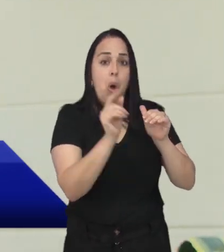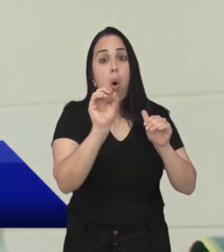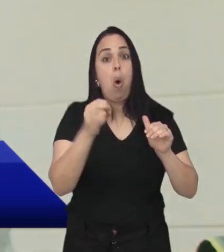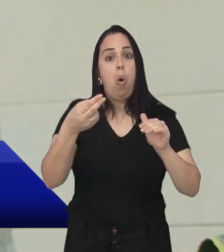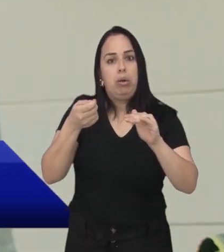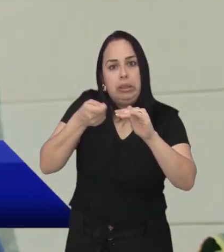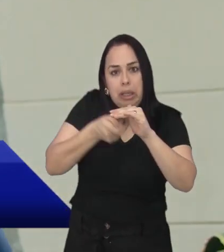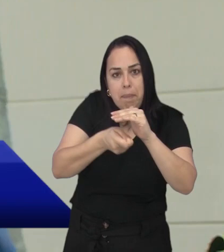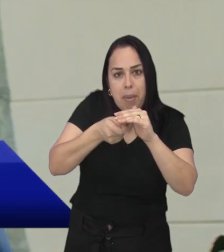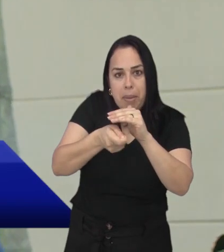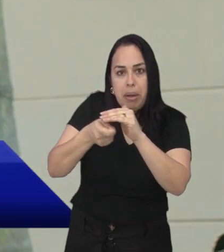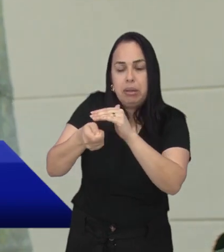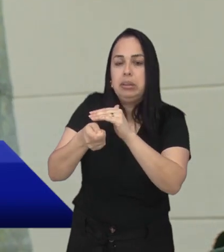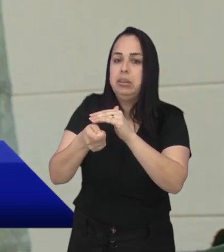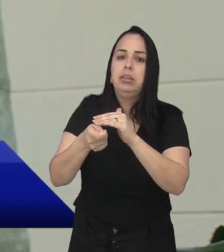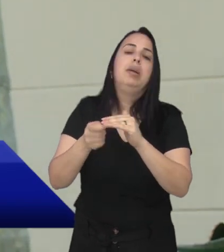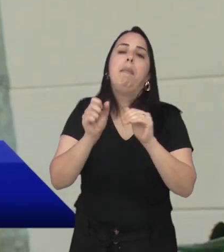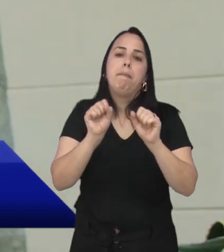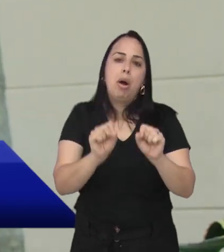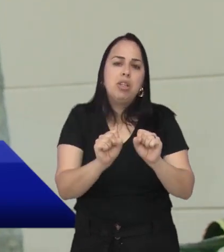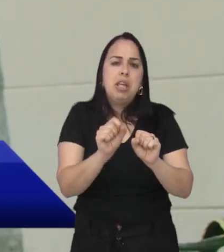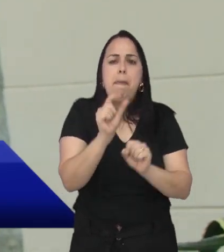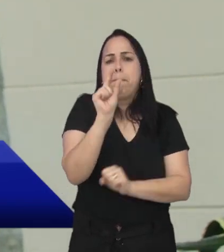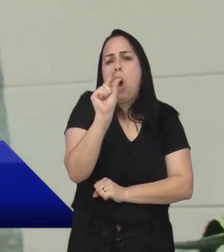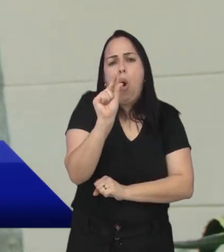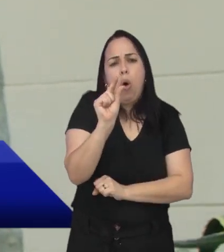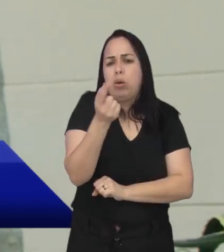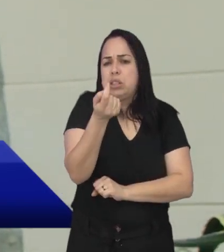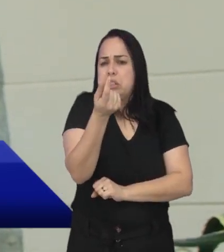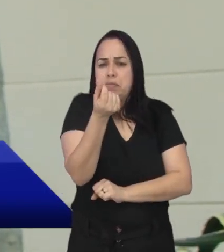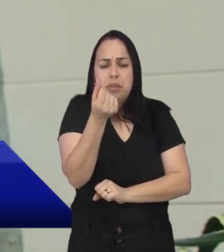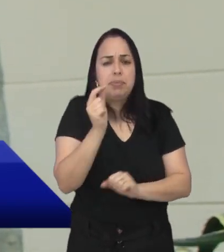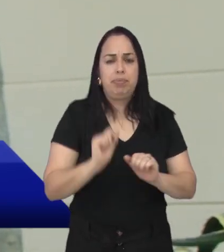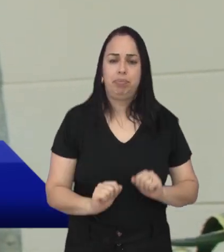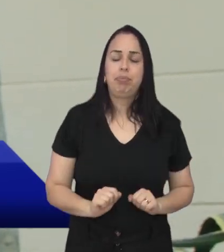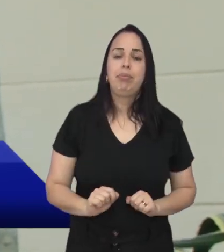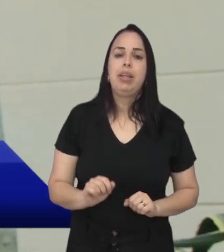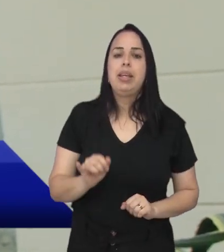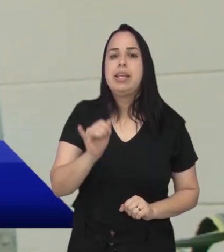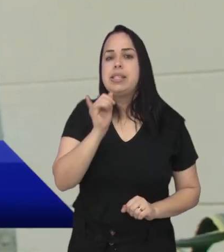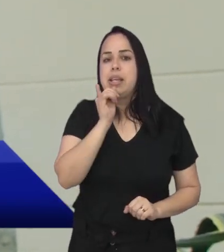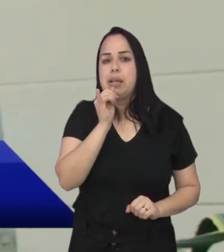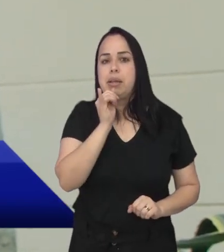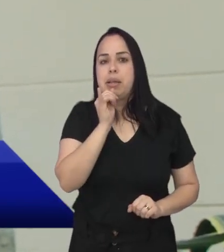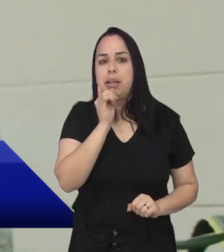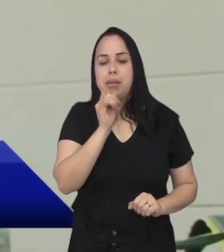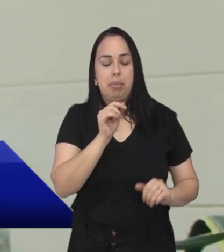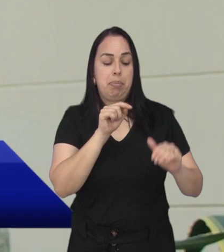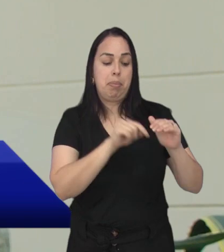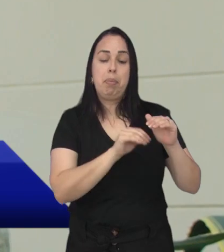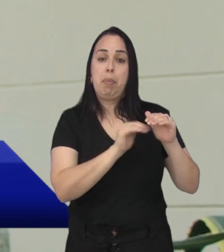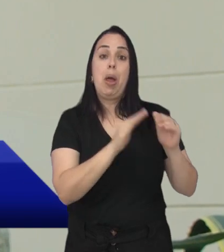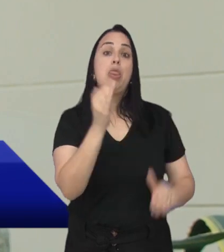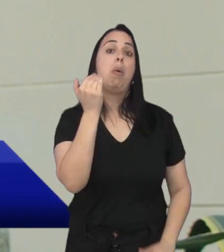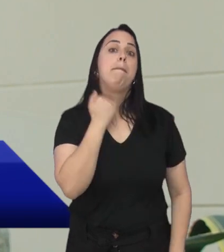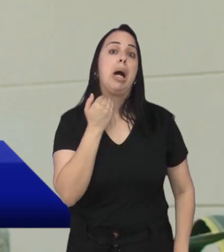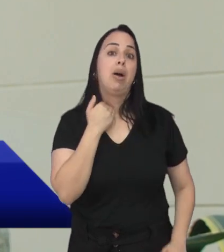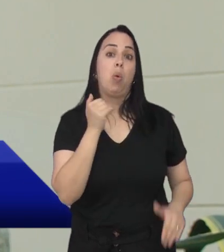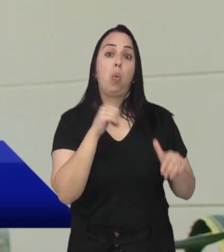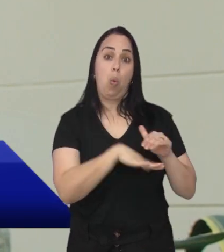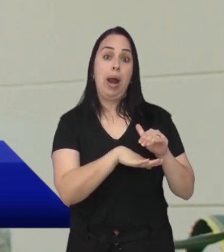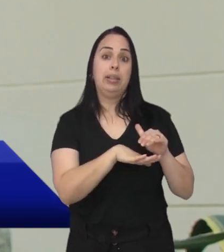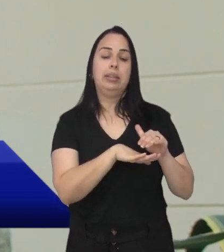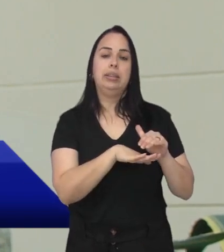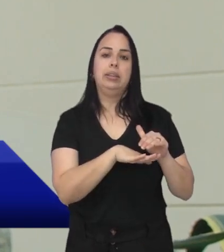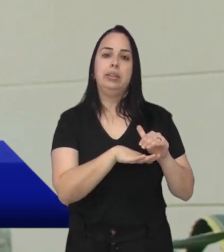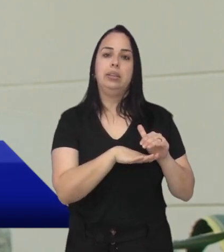de investimentos, independente do valor, pode ser pouco o valor. Por exemplo, se a pessoa coloca o dinheiro na caderneta de